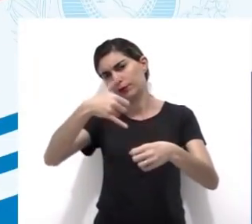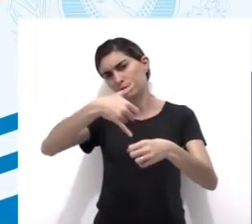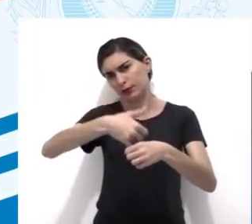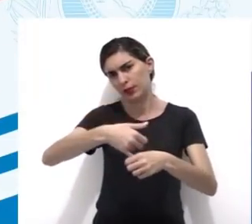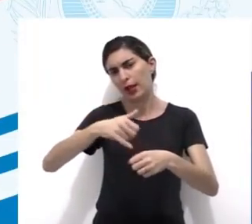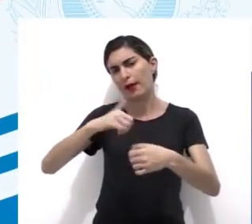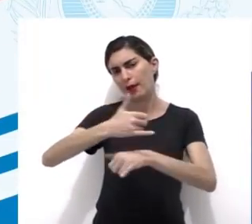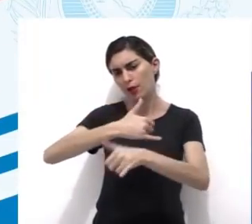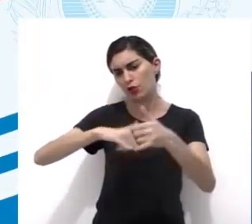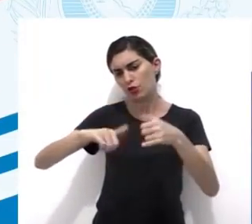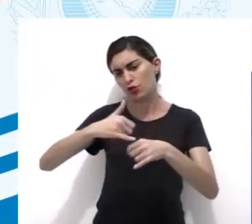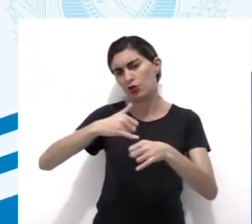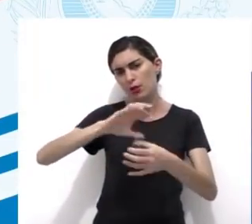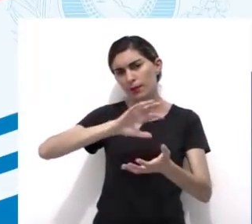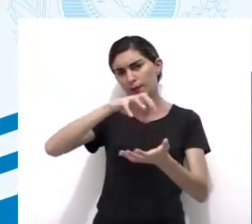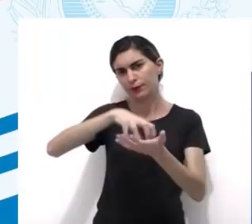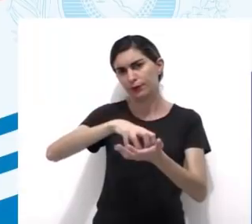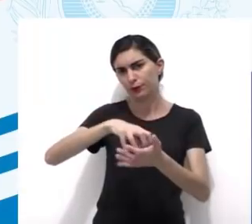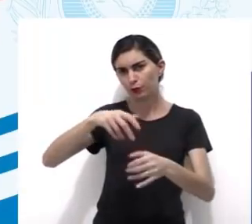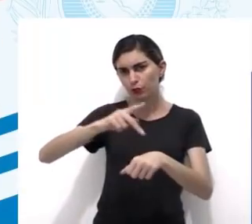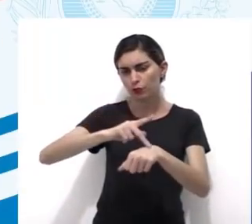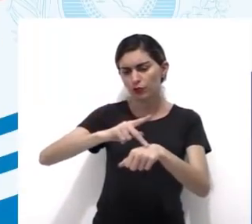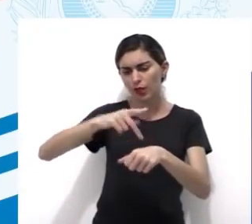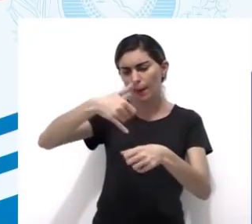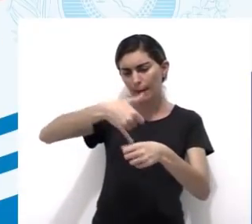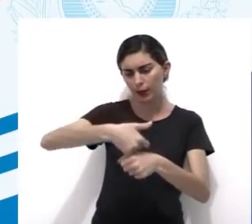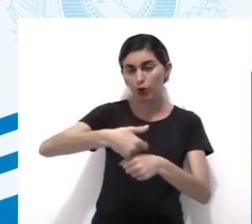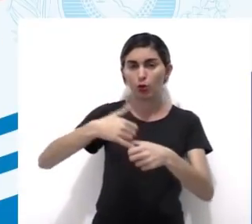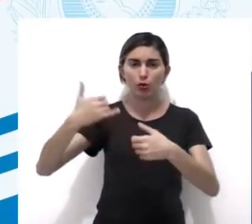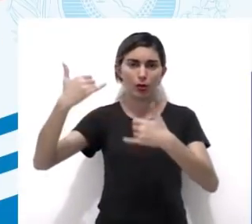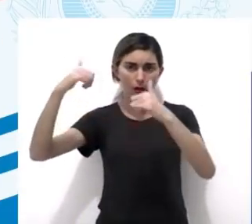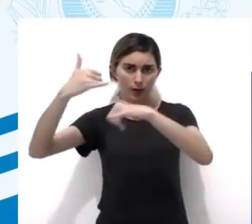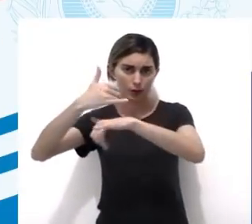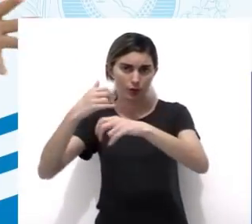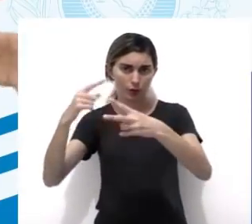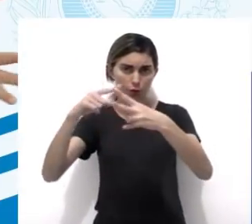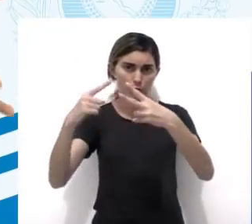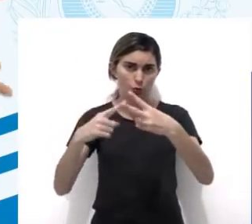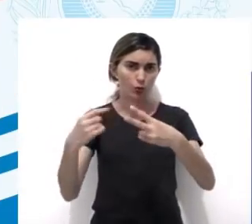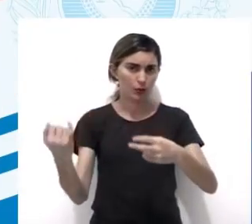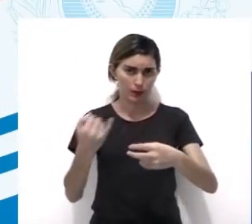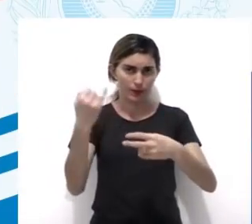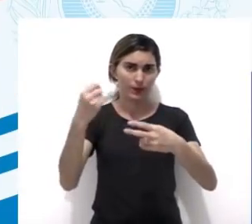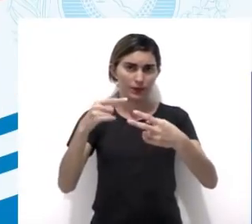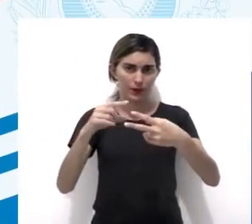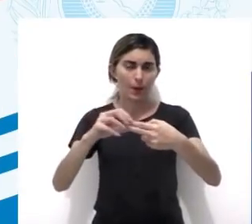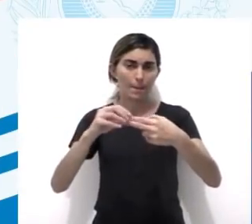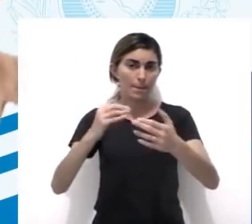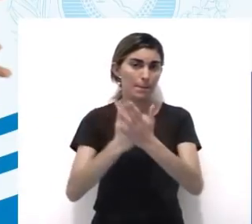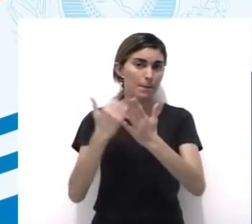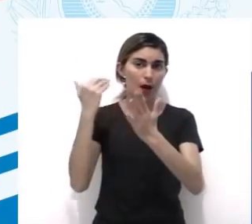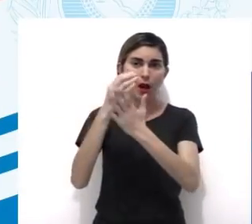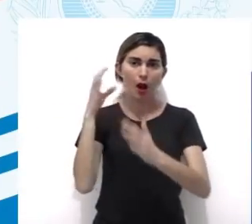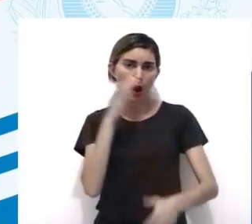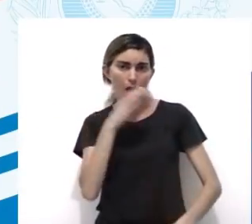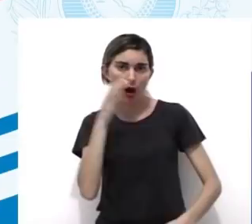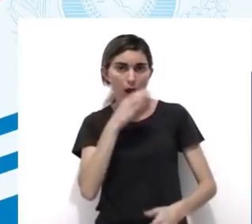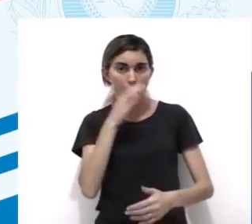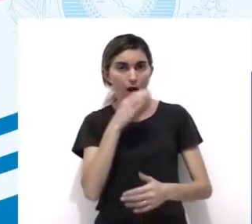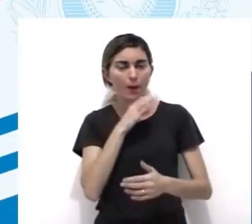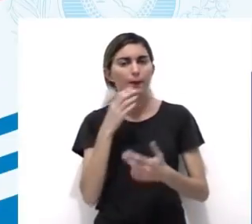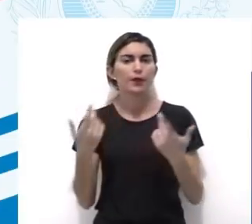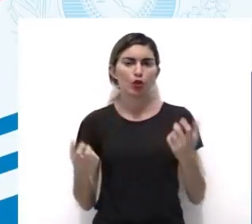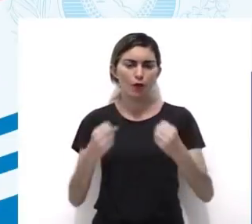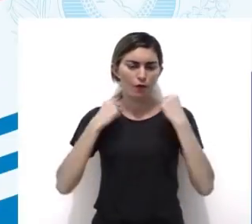matriz energética centrada no petróleo e na eletricidade, que são matrizes energéticas mais eficientes do ponto de